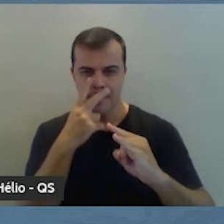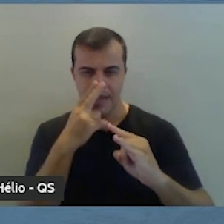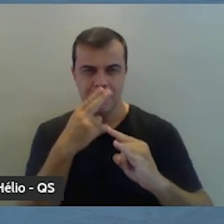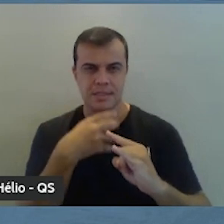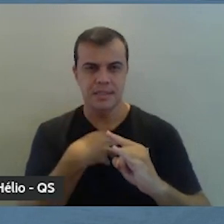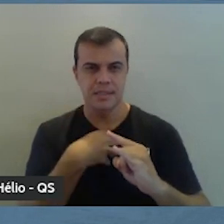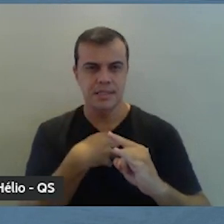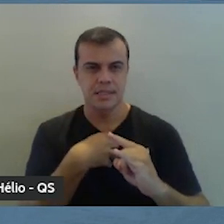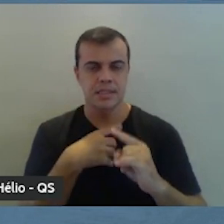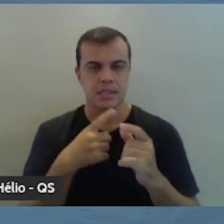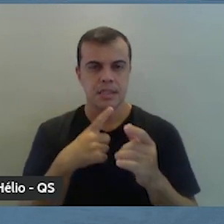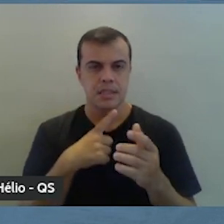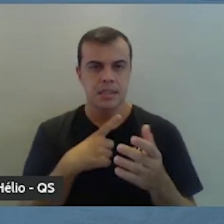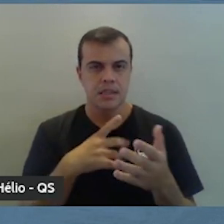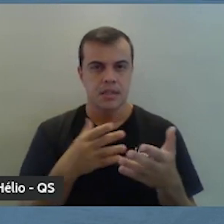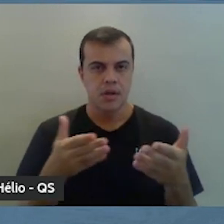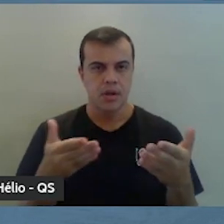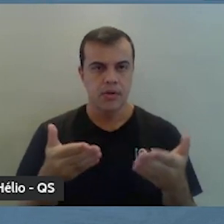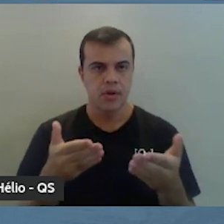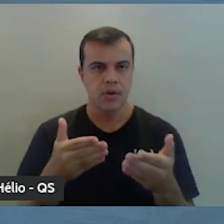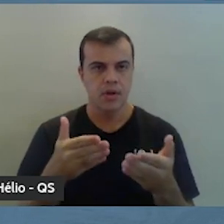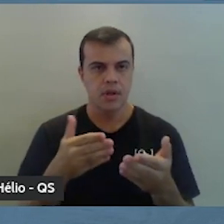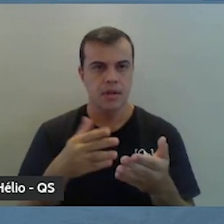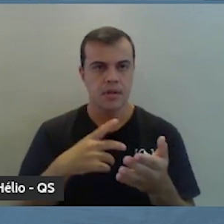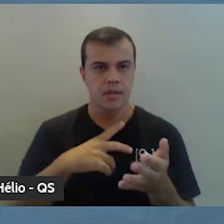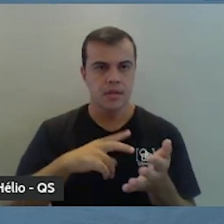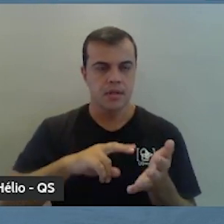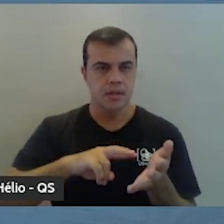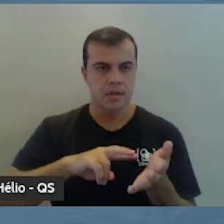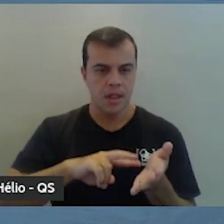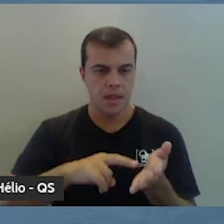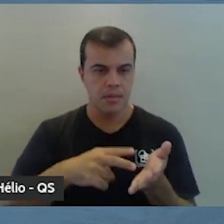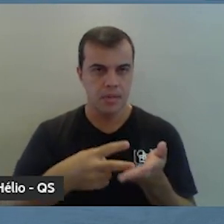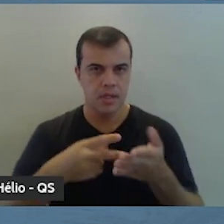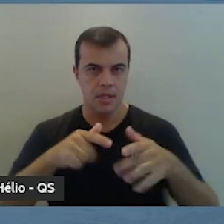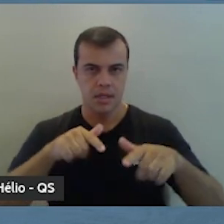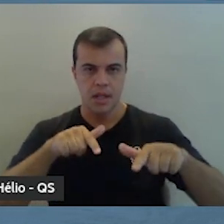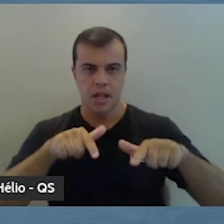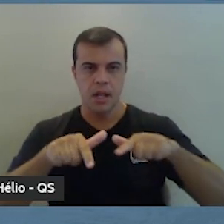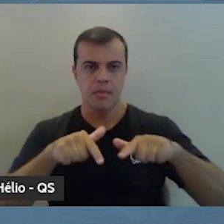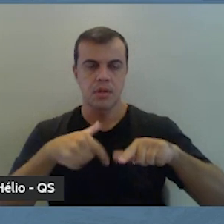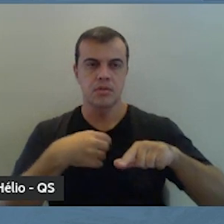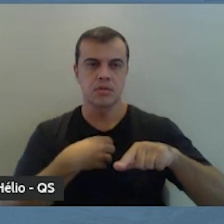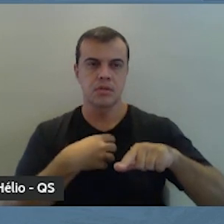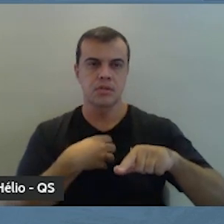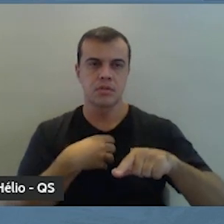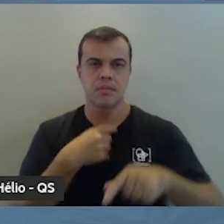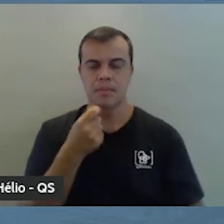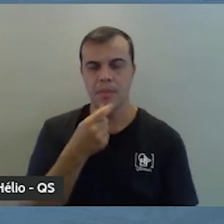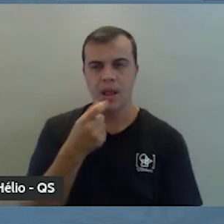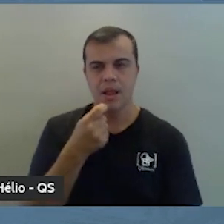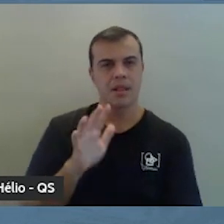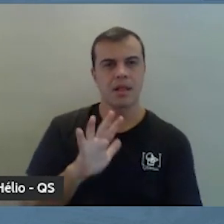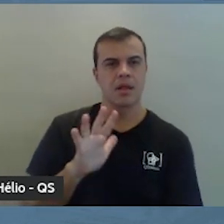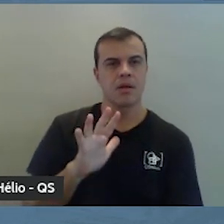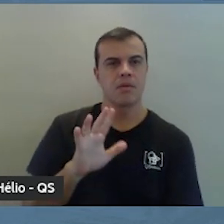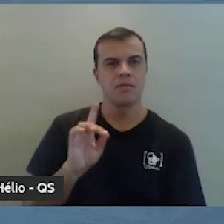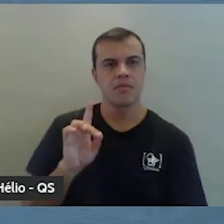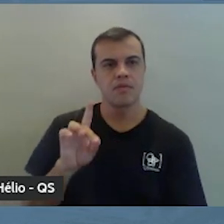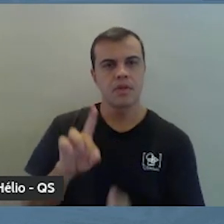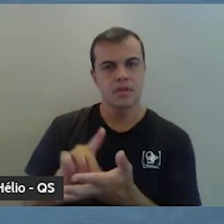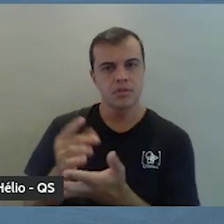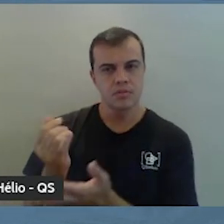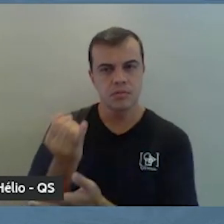tendência de interpretar esse trabalho de uma forma pejorativa, só que não, isso é extremamente